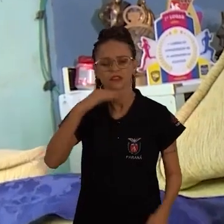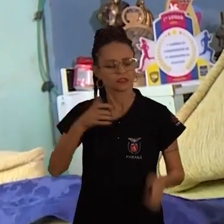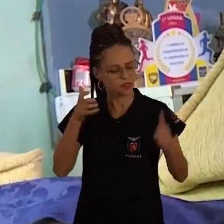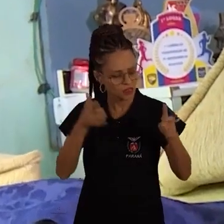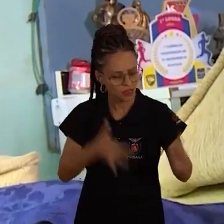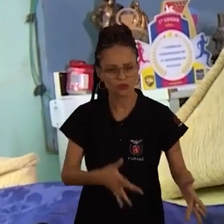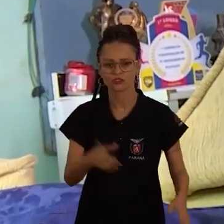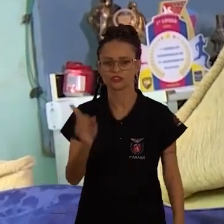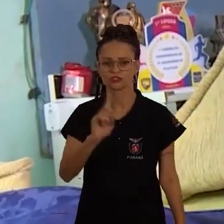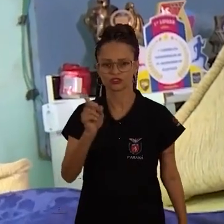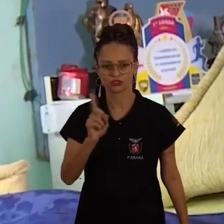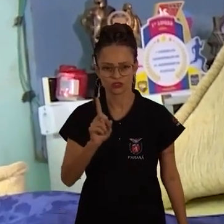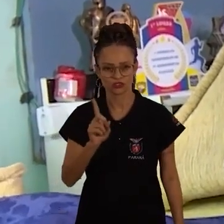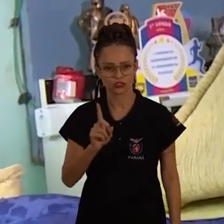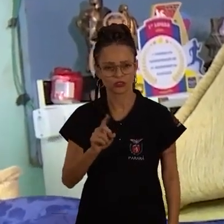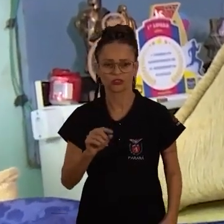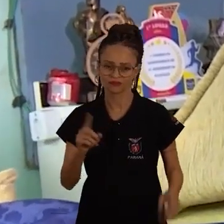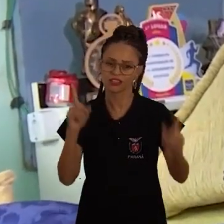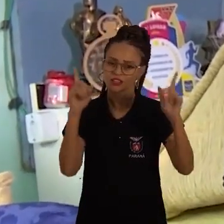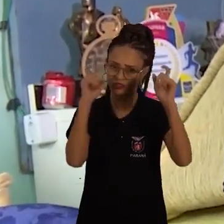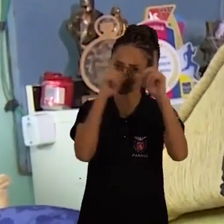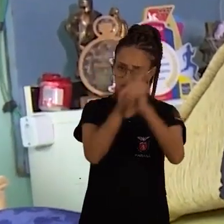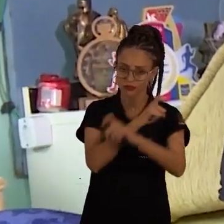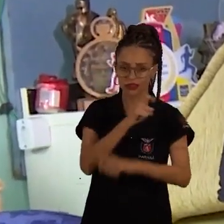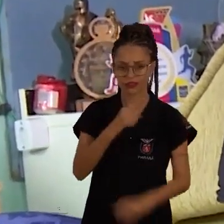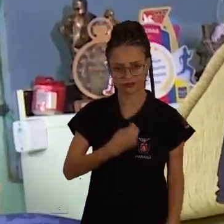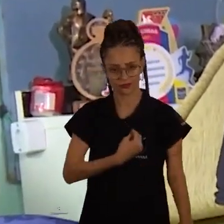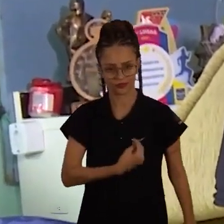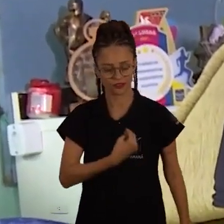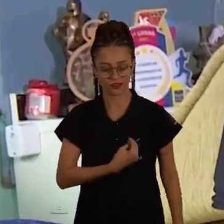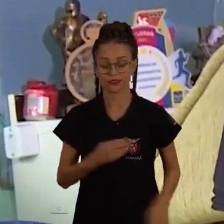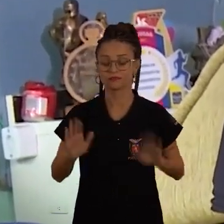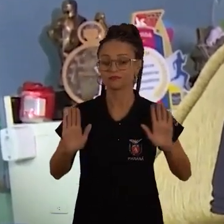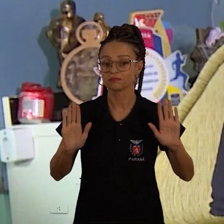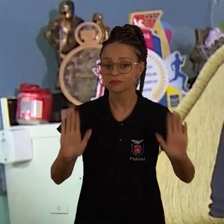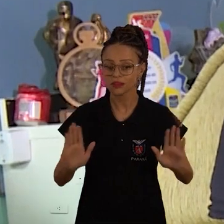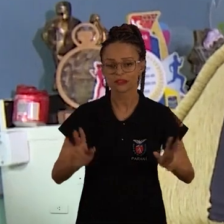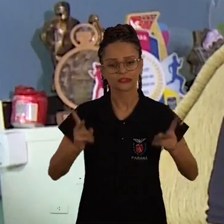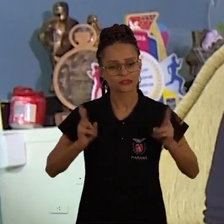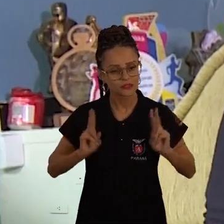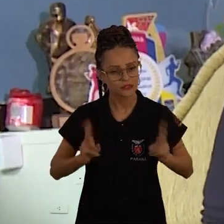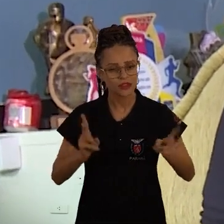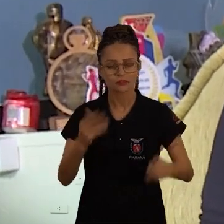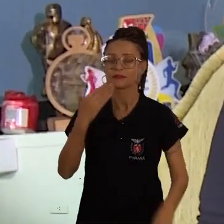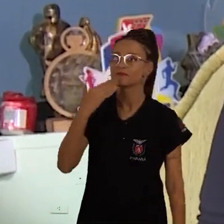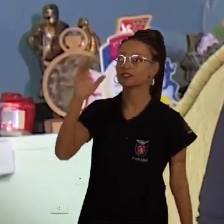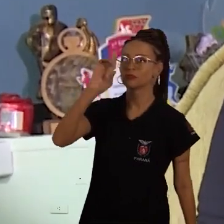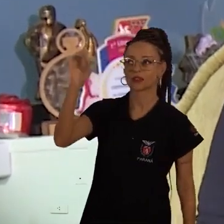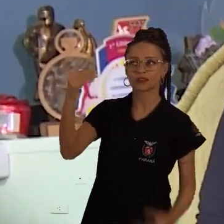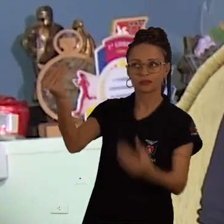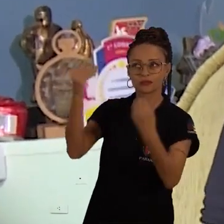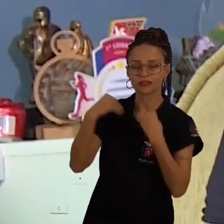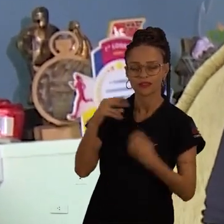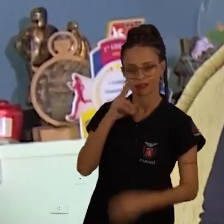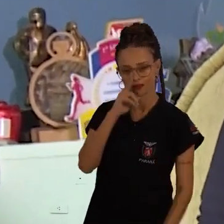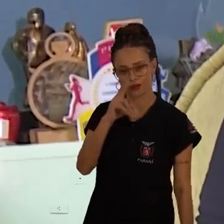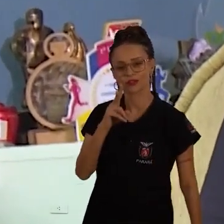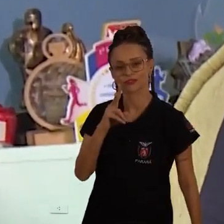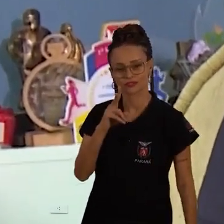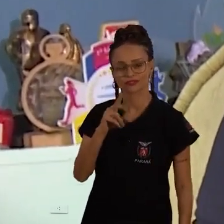não desistir, apesar das dificuldades da vida. Mas sempre pedir para Deus dar